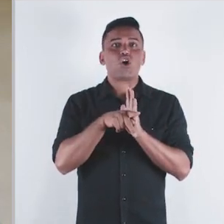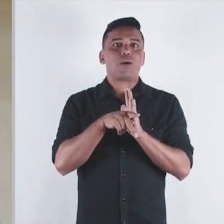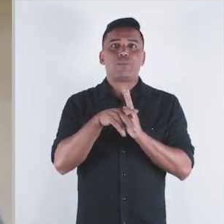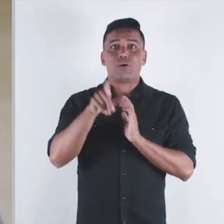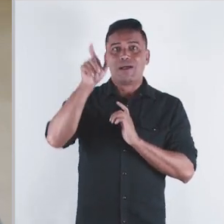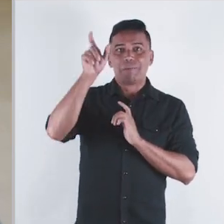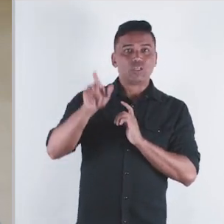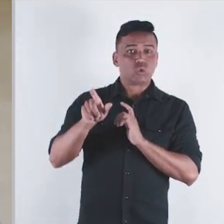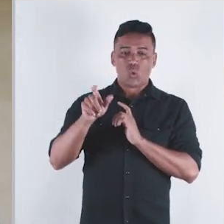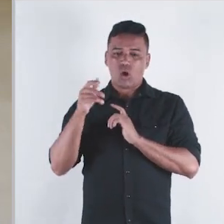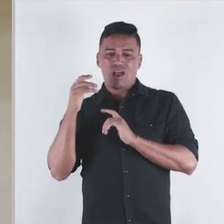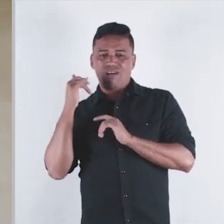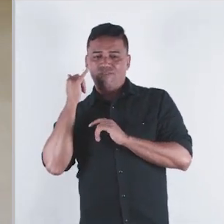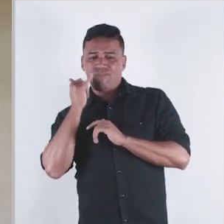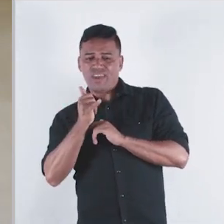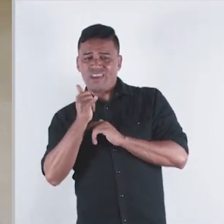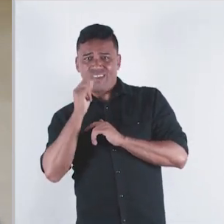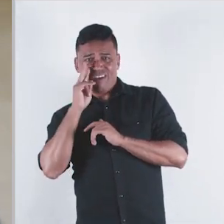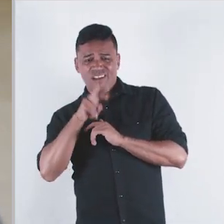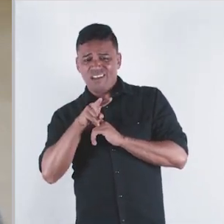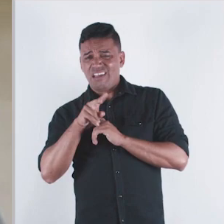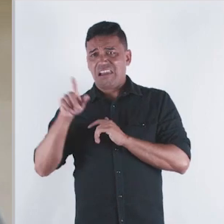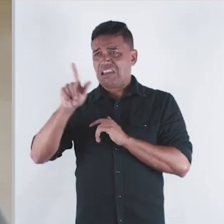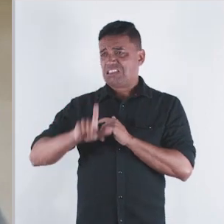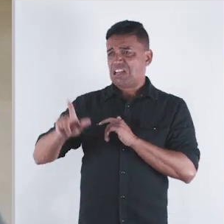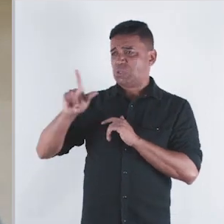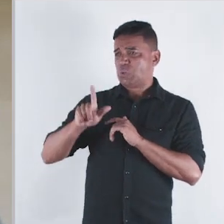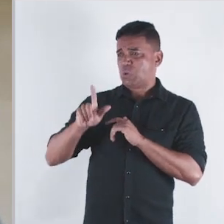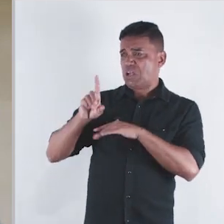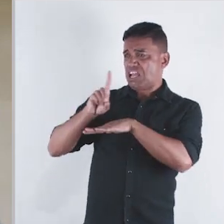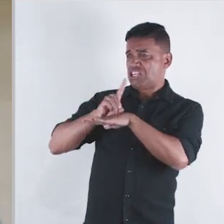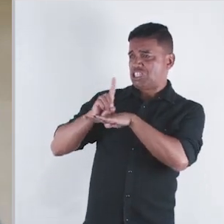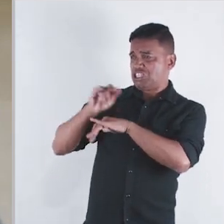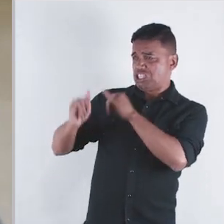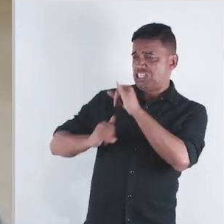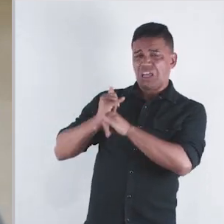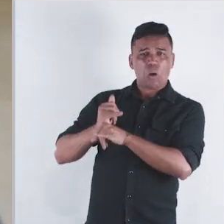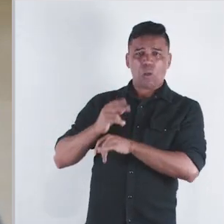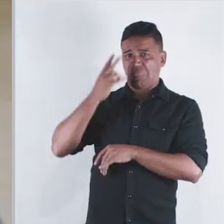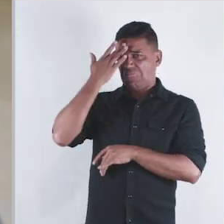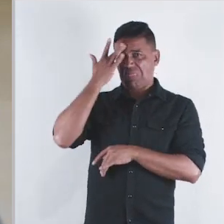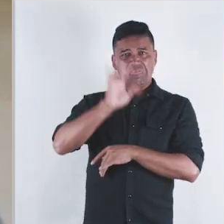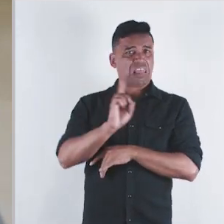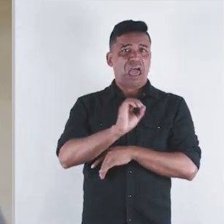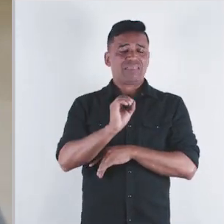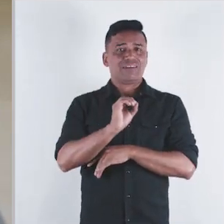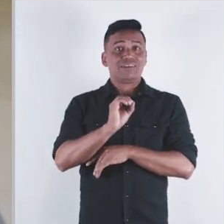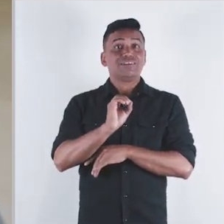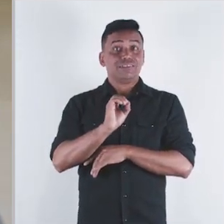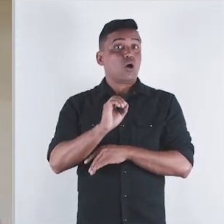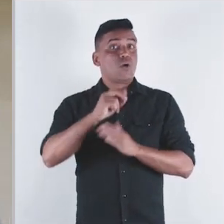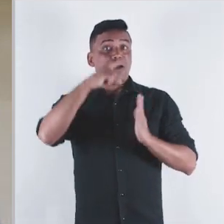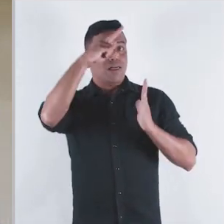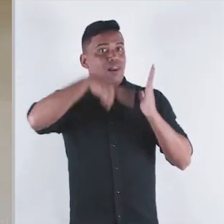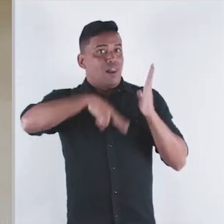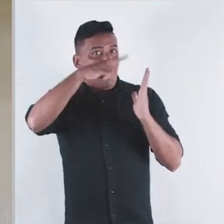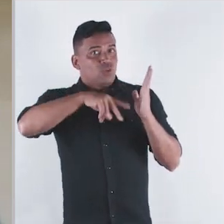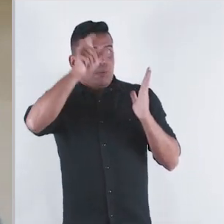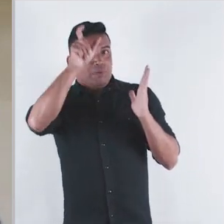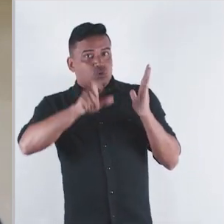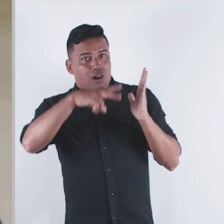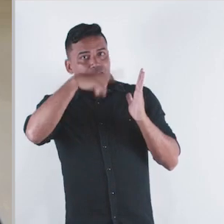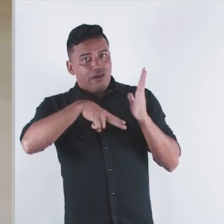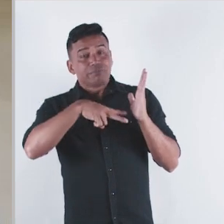entendesse nada de literatura digital. Então, um leitor de literatura que encontra um arquivo como